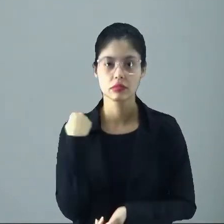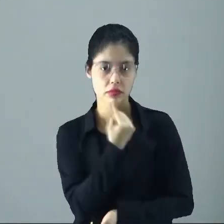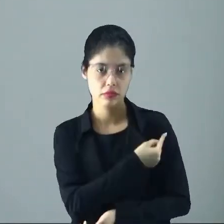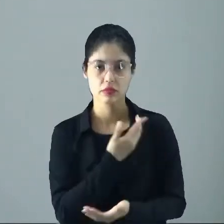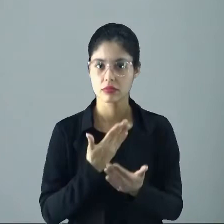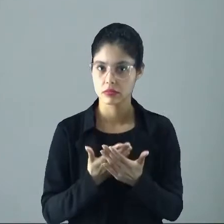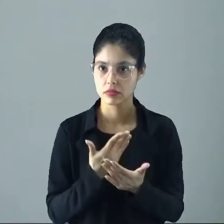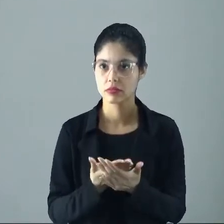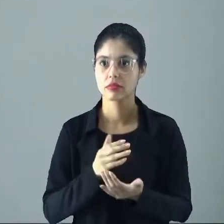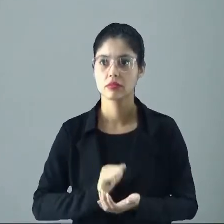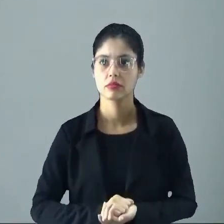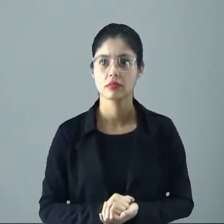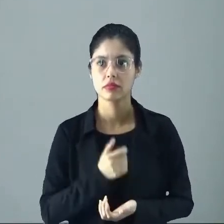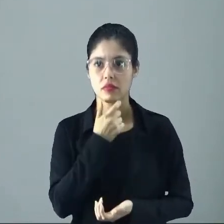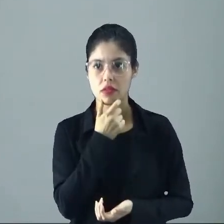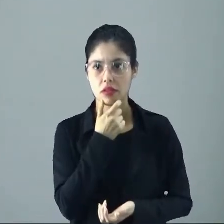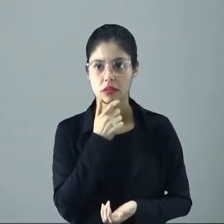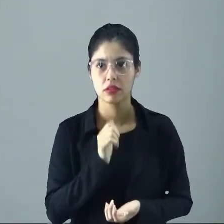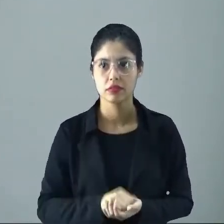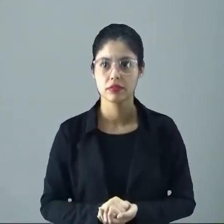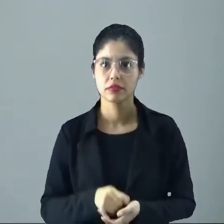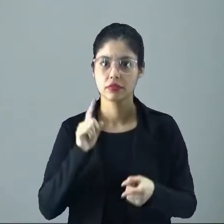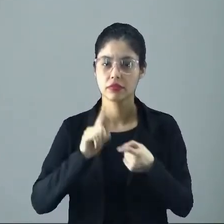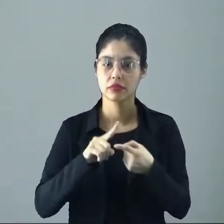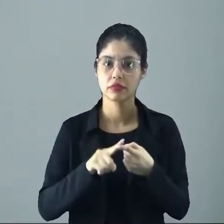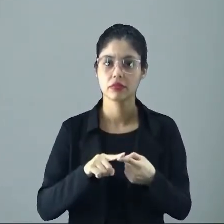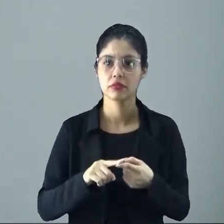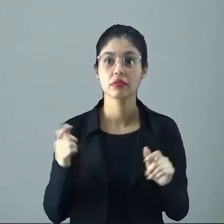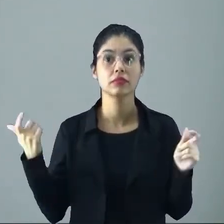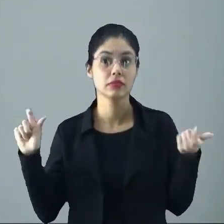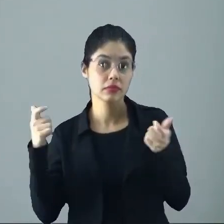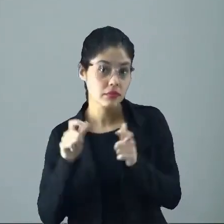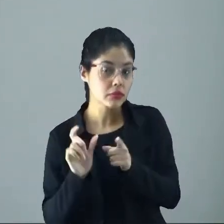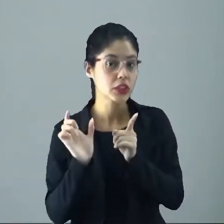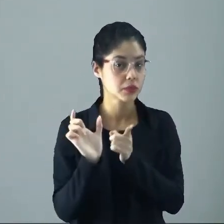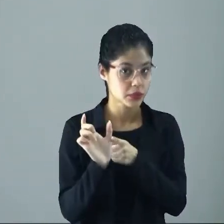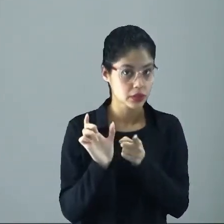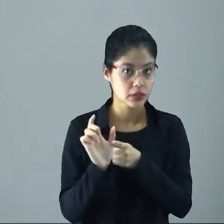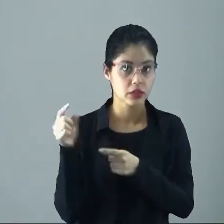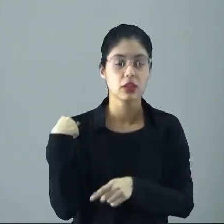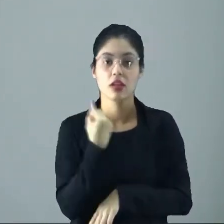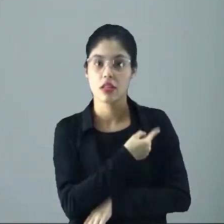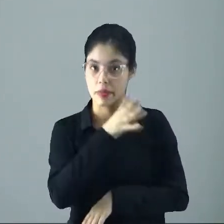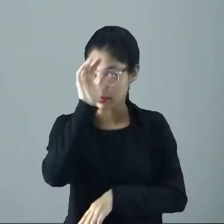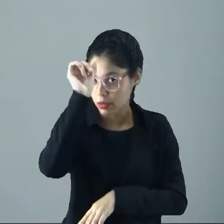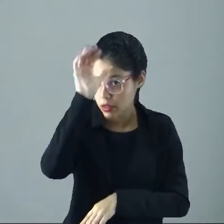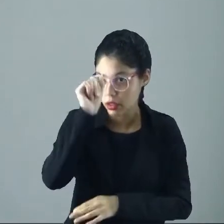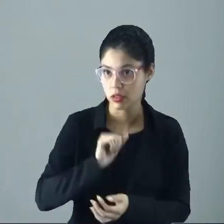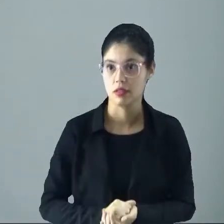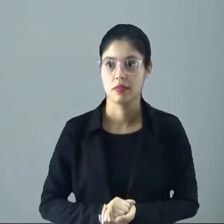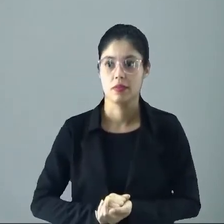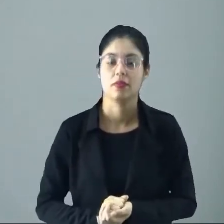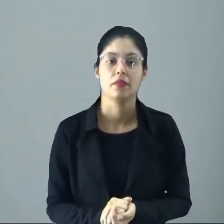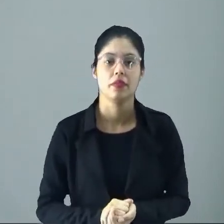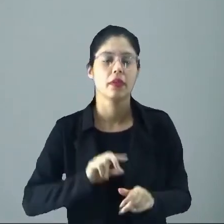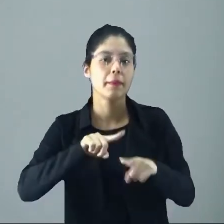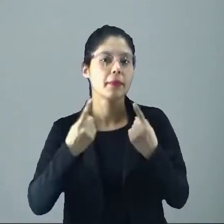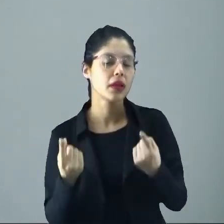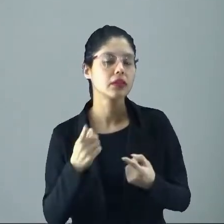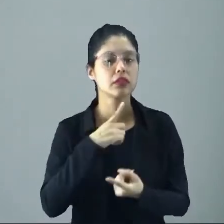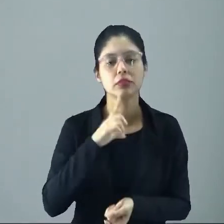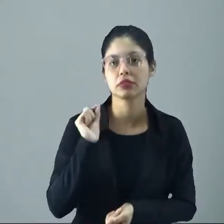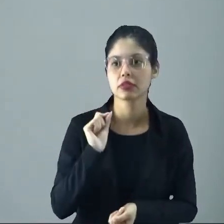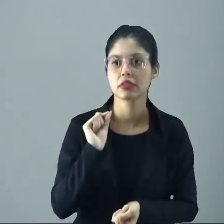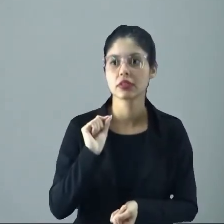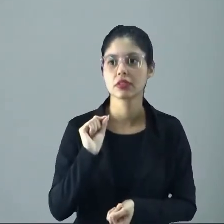para nós estudantes de inglês, porque são menos palavras para nós aprendermos, né? Porém, nós